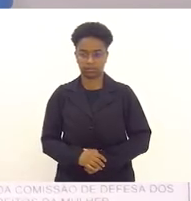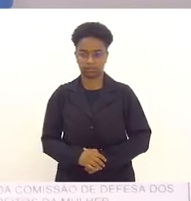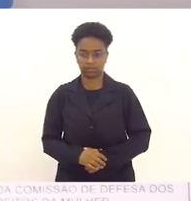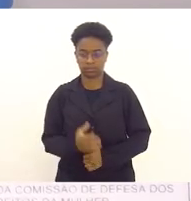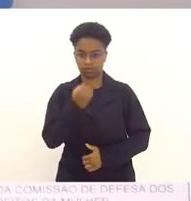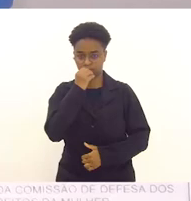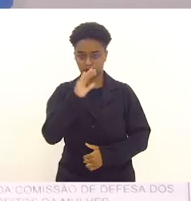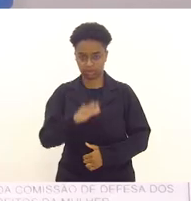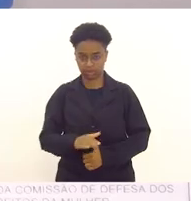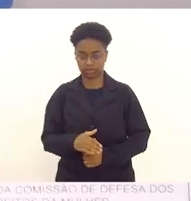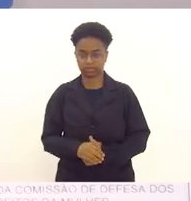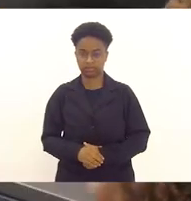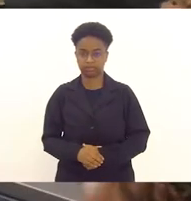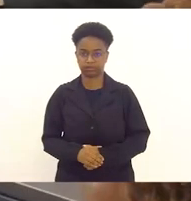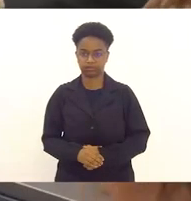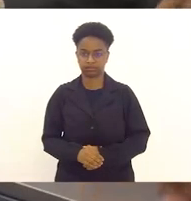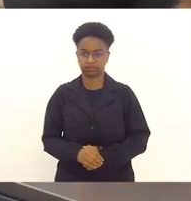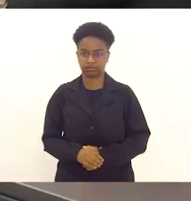Boa tarde